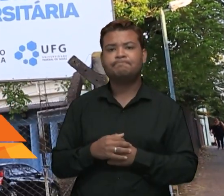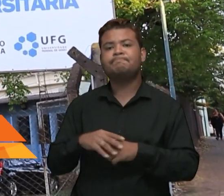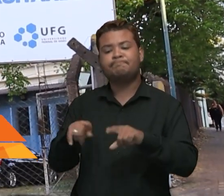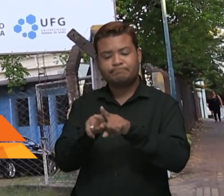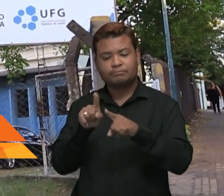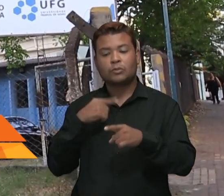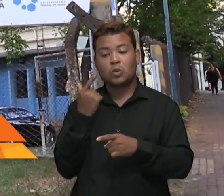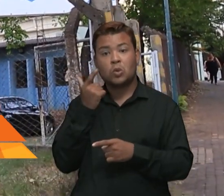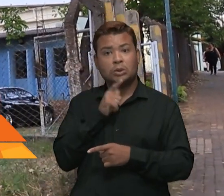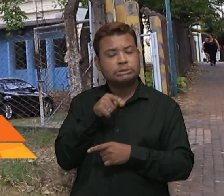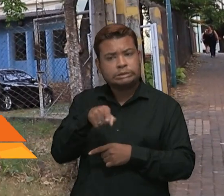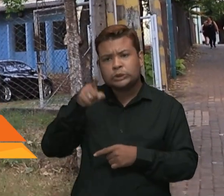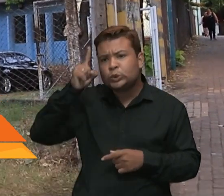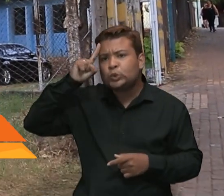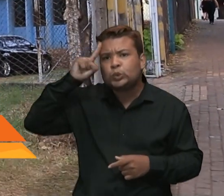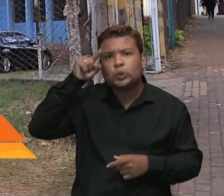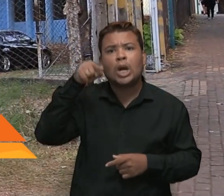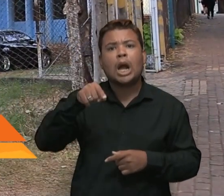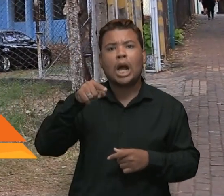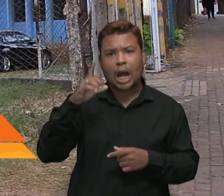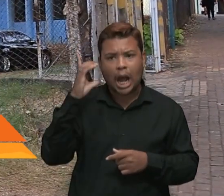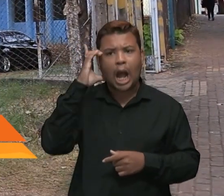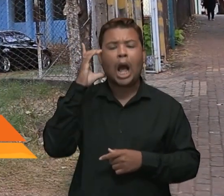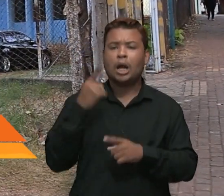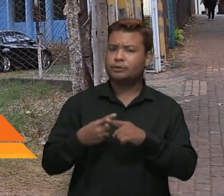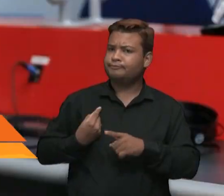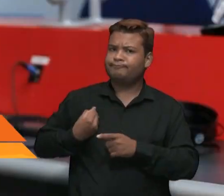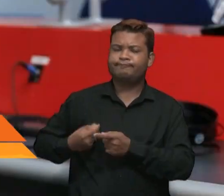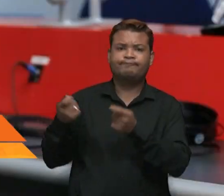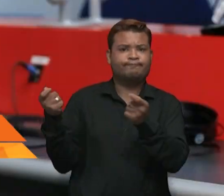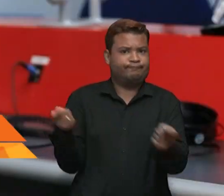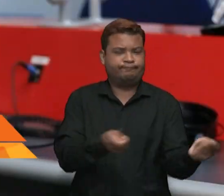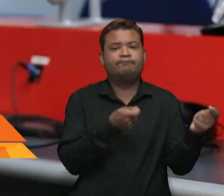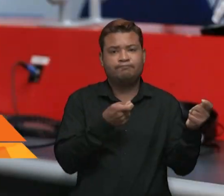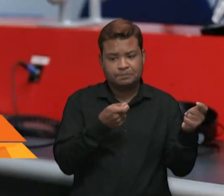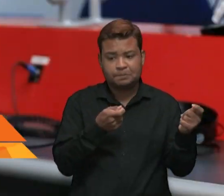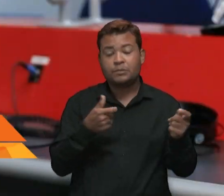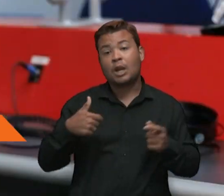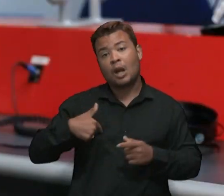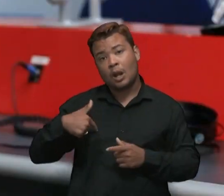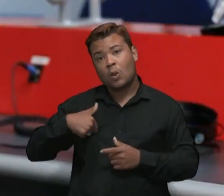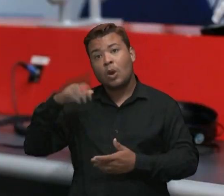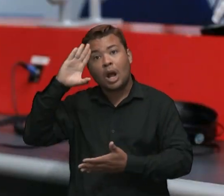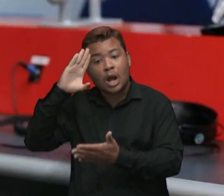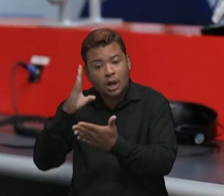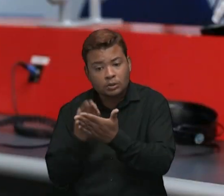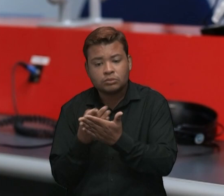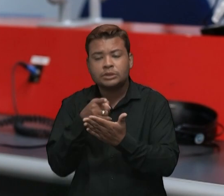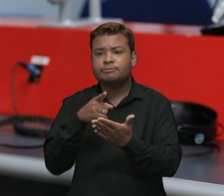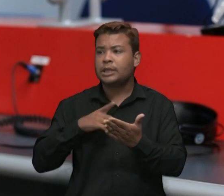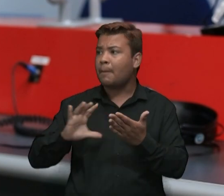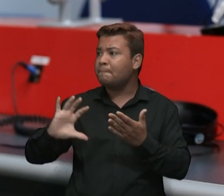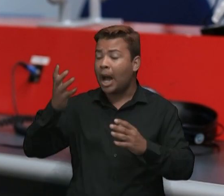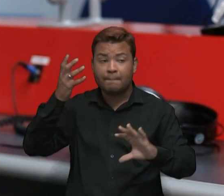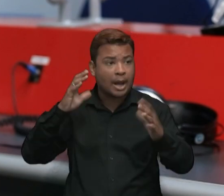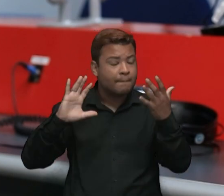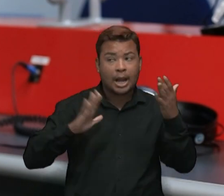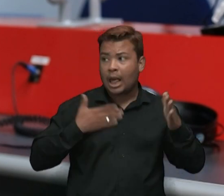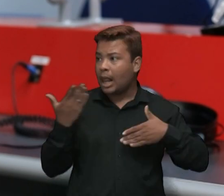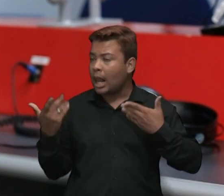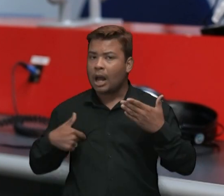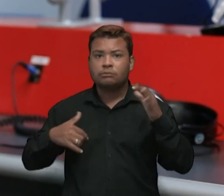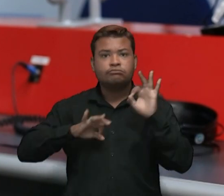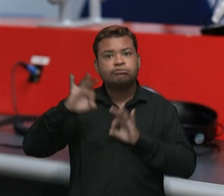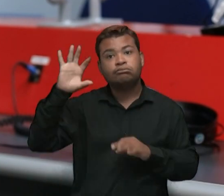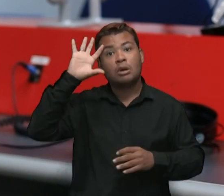direto com isso aqui na rádio, a gente tem um contato no dia a dia mesmo. E eu acho que lidar com essas adversidades, lidar também com as coisas boas,